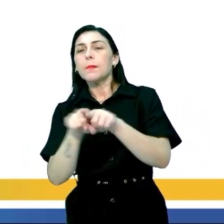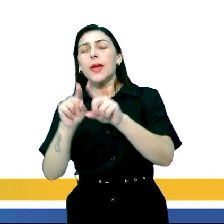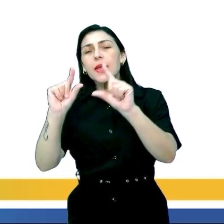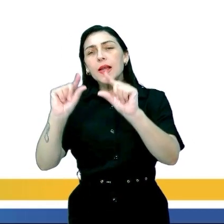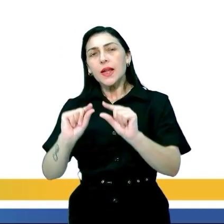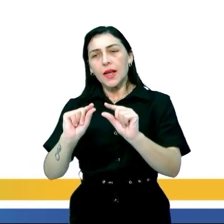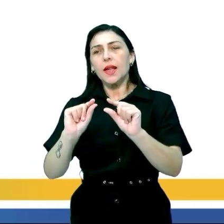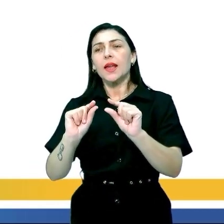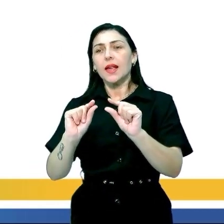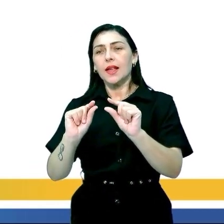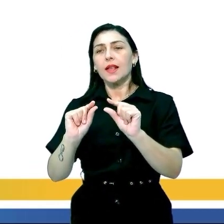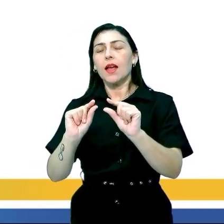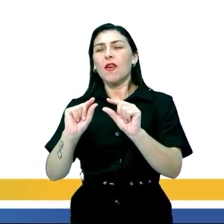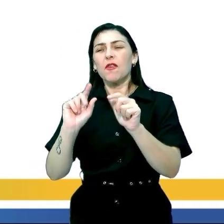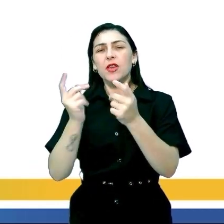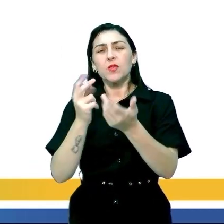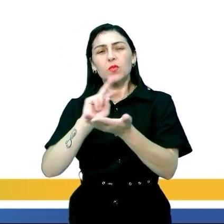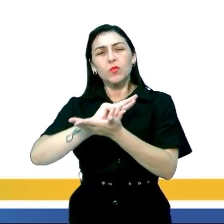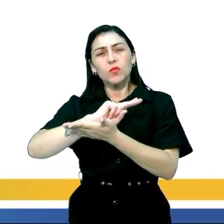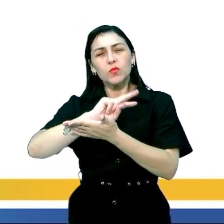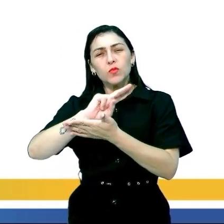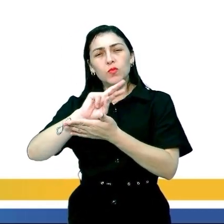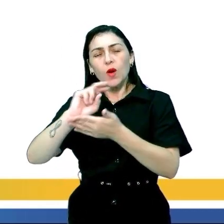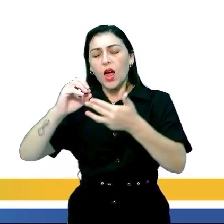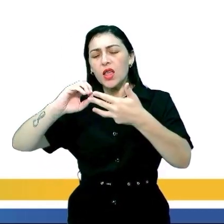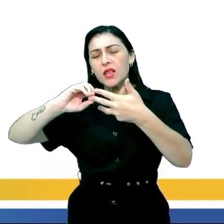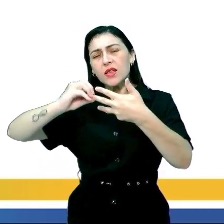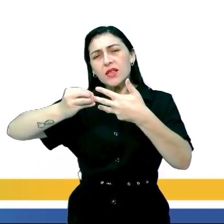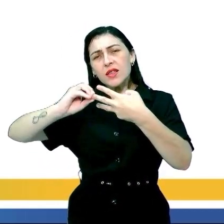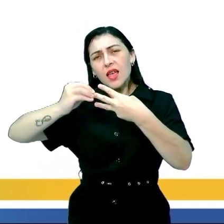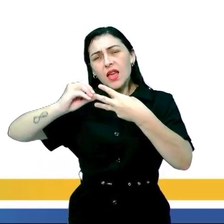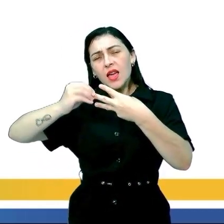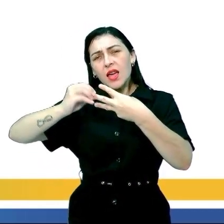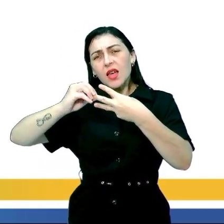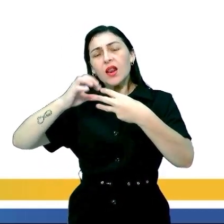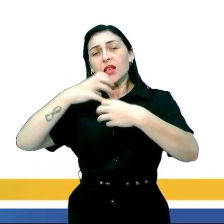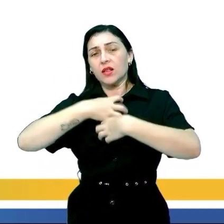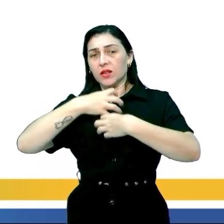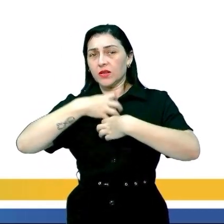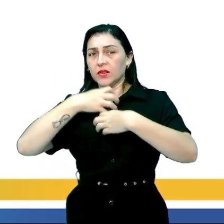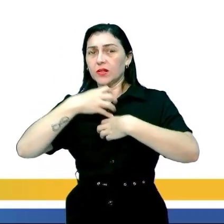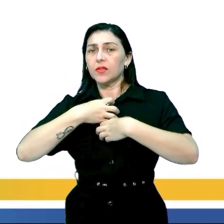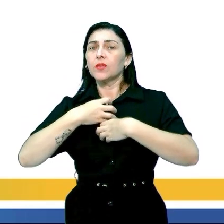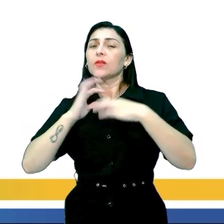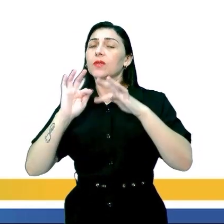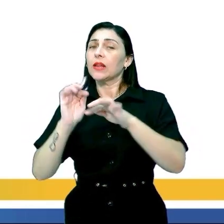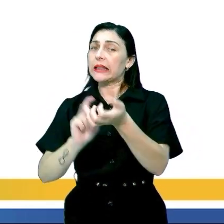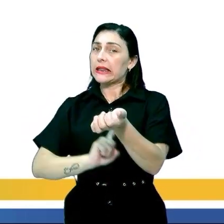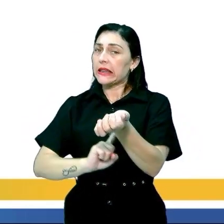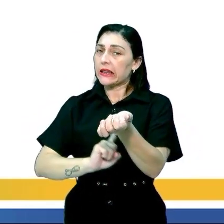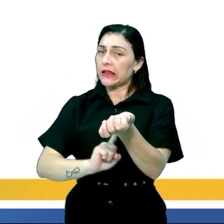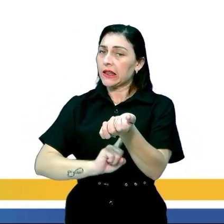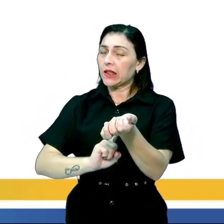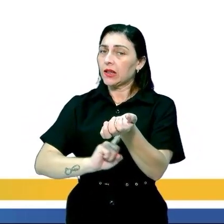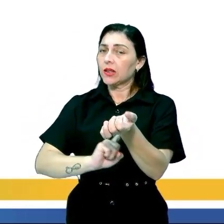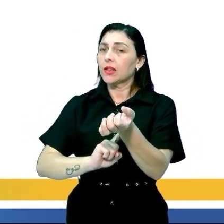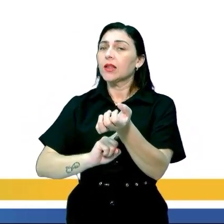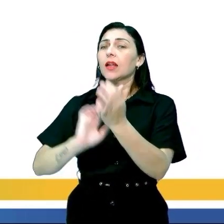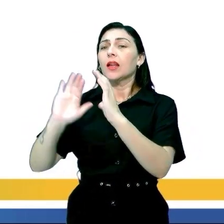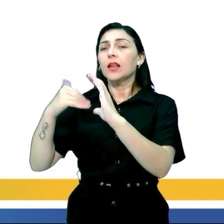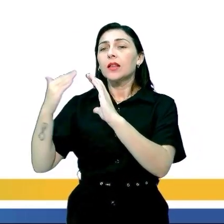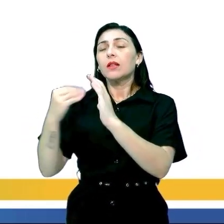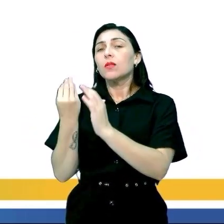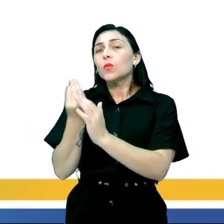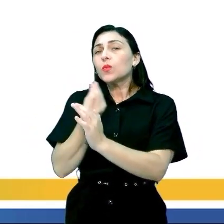são pequenas elevações repletas de células sensoriais, cujas terminações nervosas eles recebem